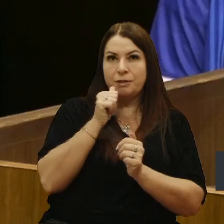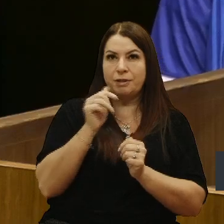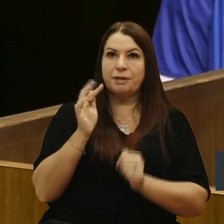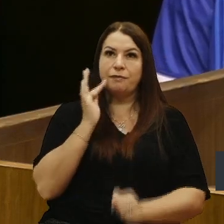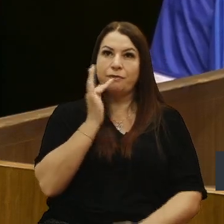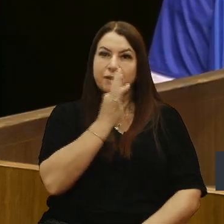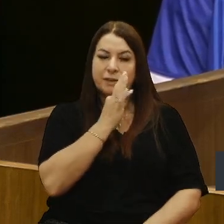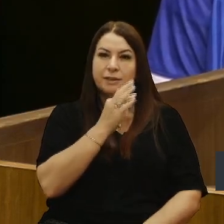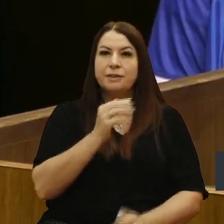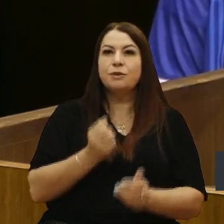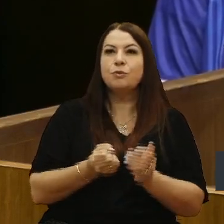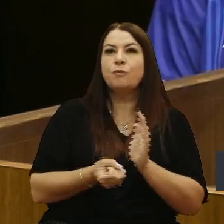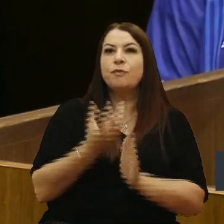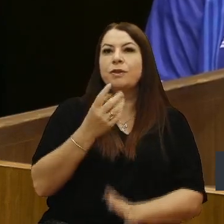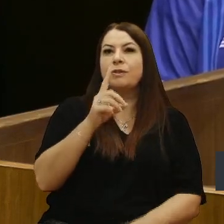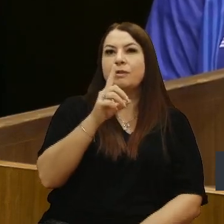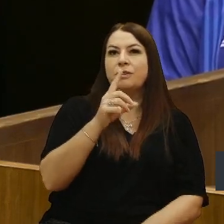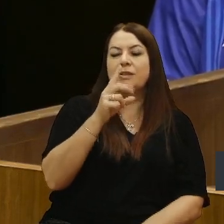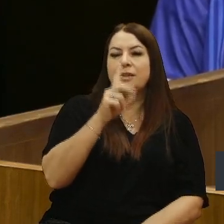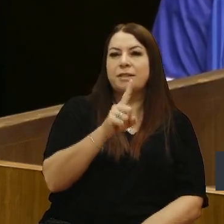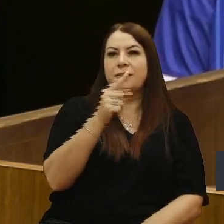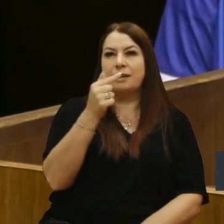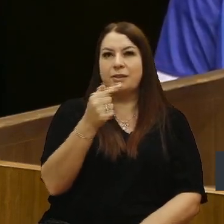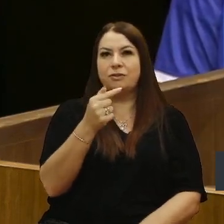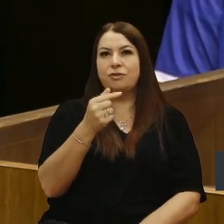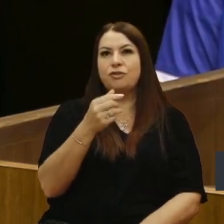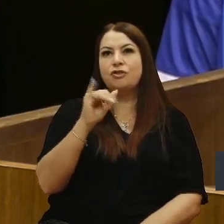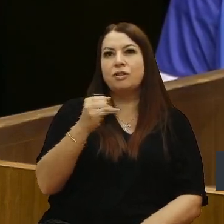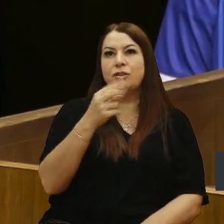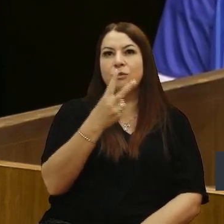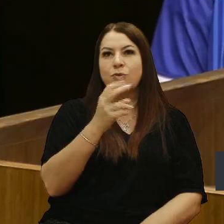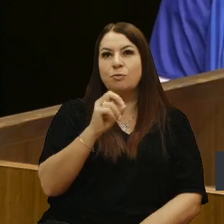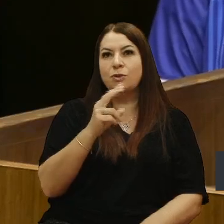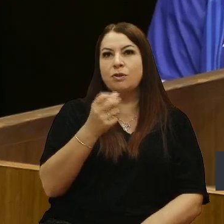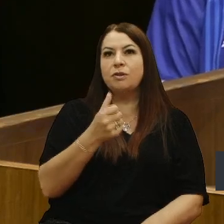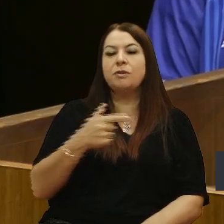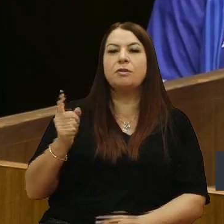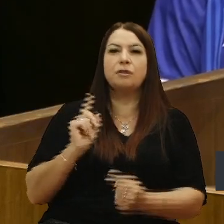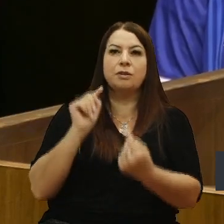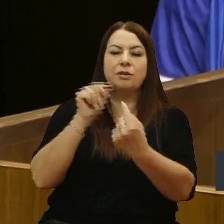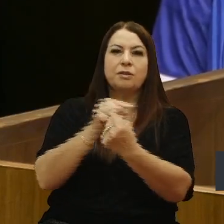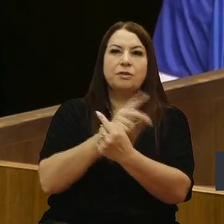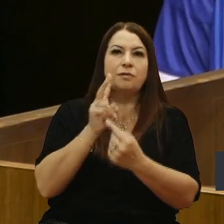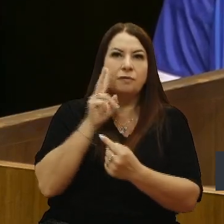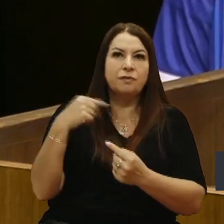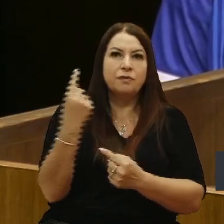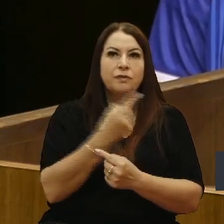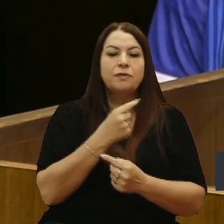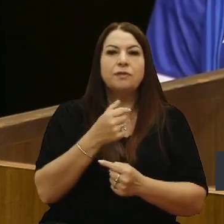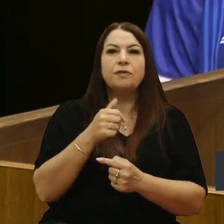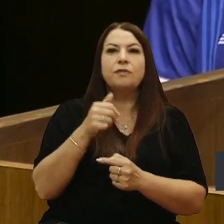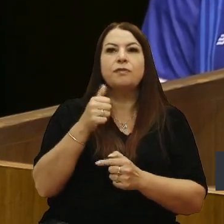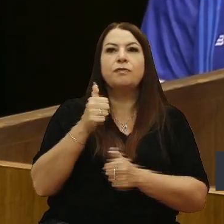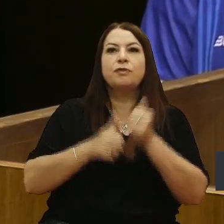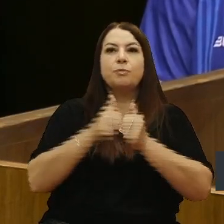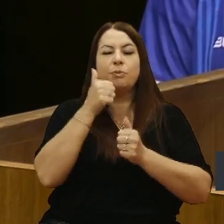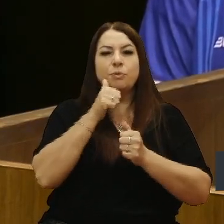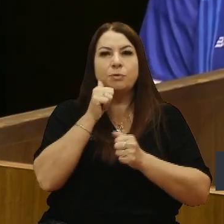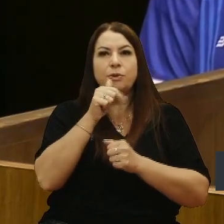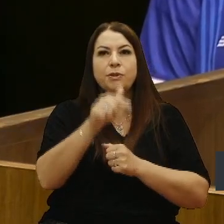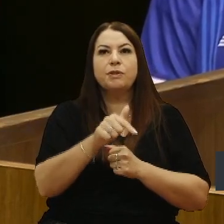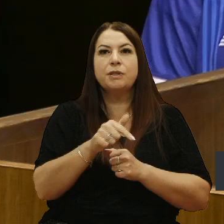foi fundado em 17 de janeiro de 2026, com o objetivo de fortalecer o futebol feminino em nossa região,